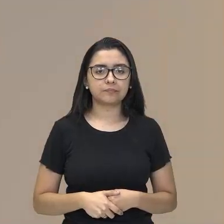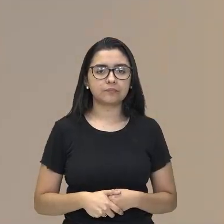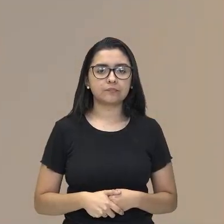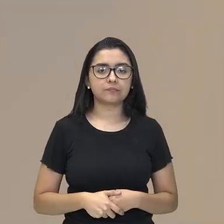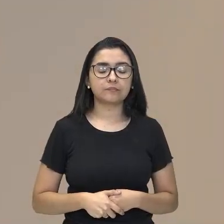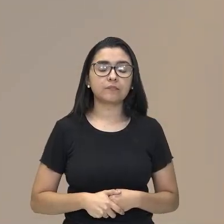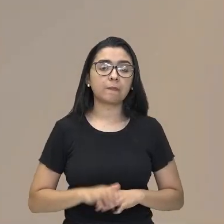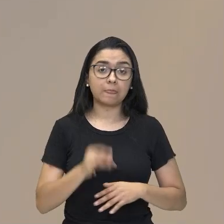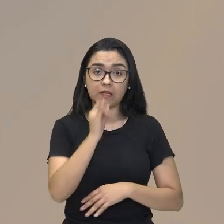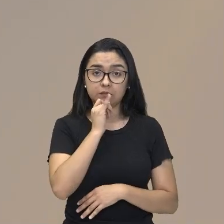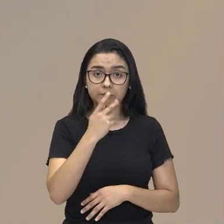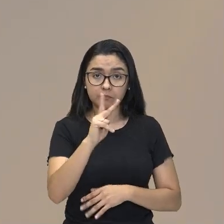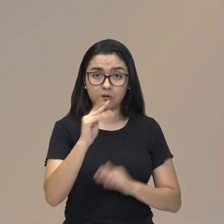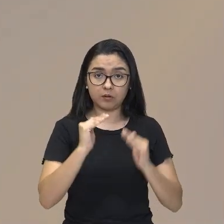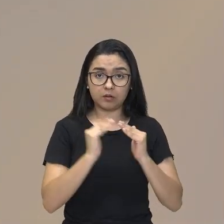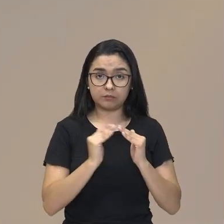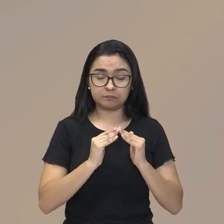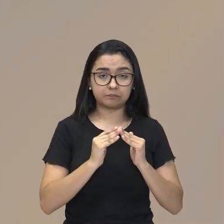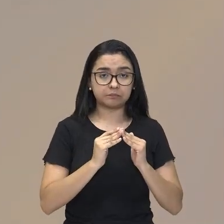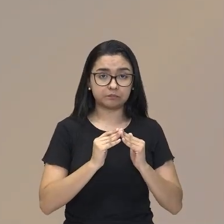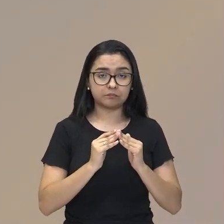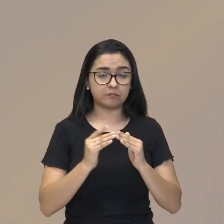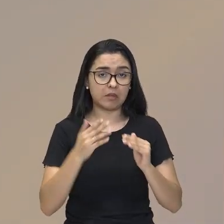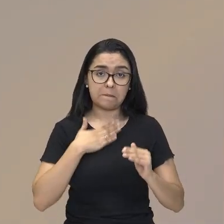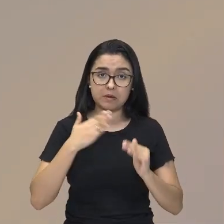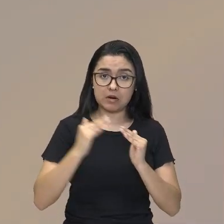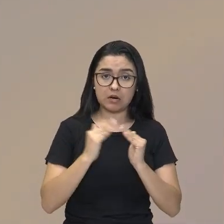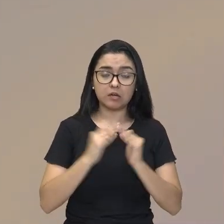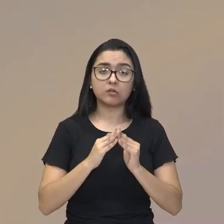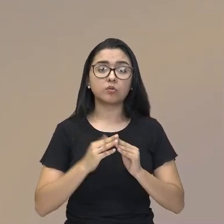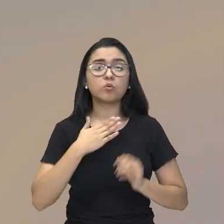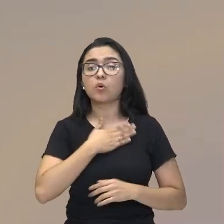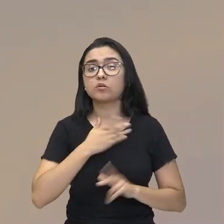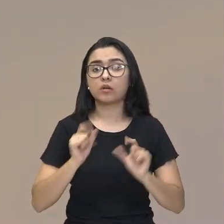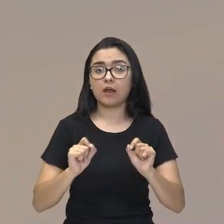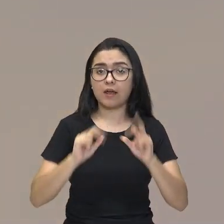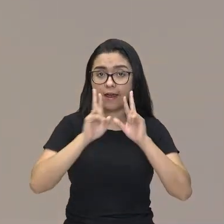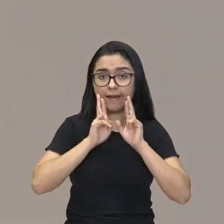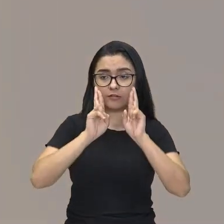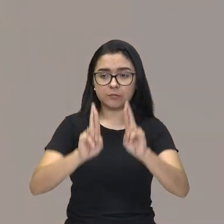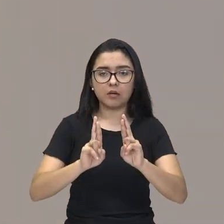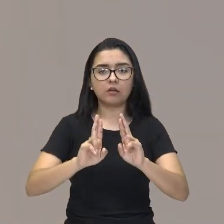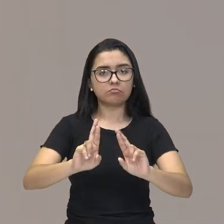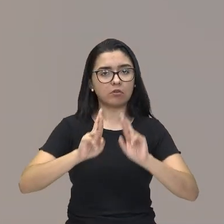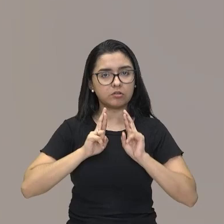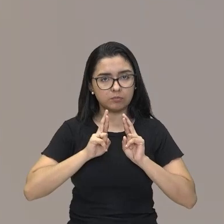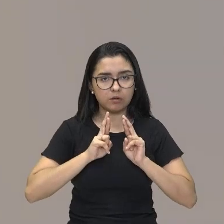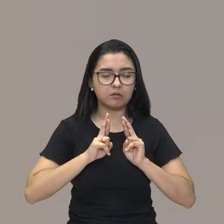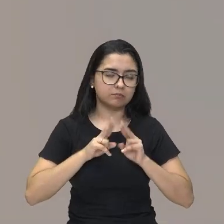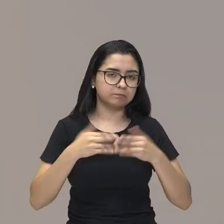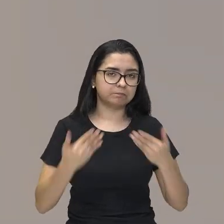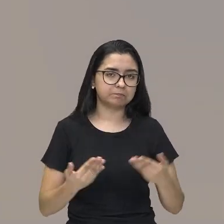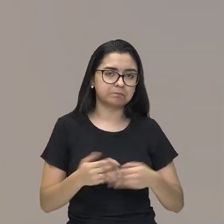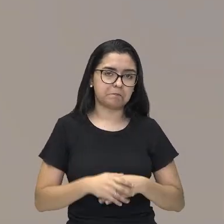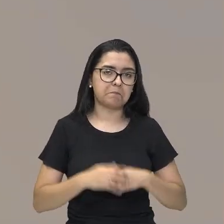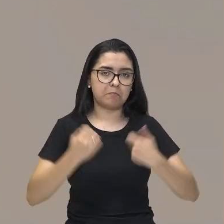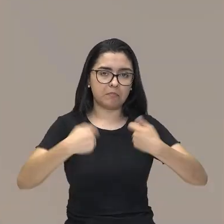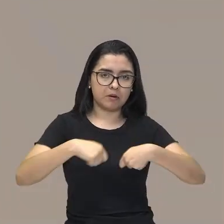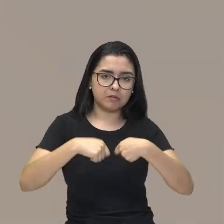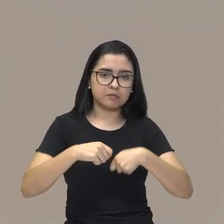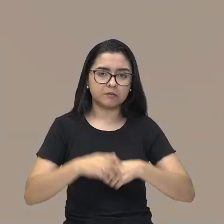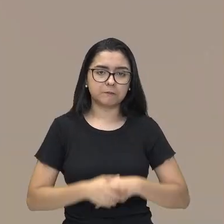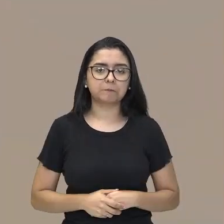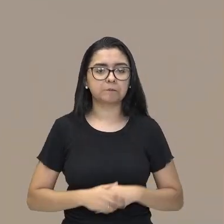Na tua casa, na minha casa, cada um gosta de ser respeitado, gosta com que se tenha o respeito um